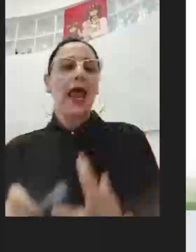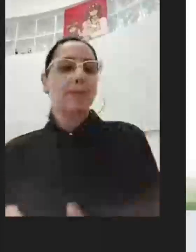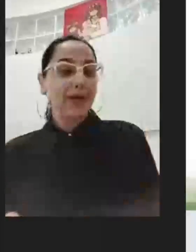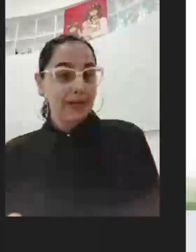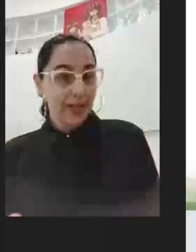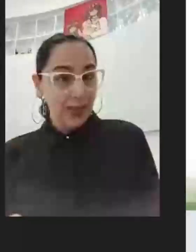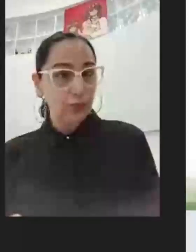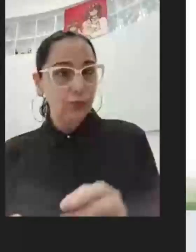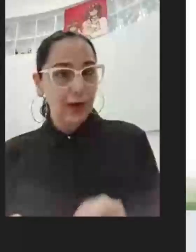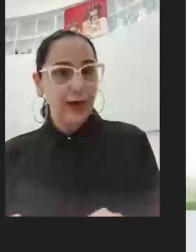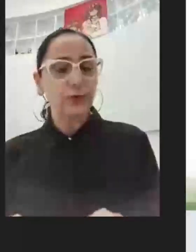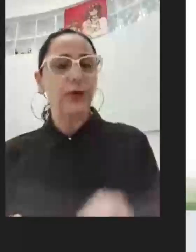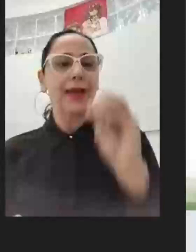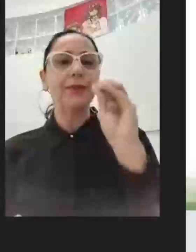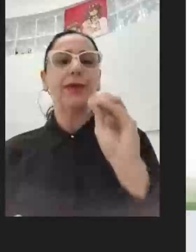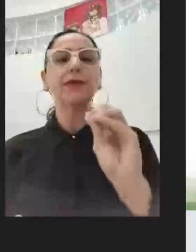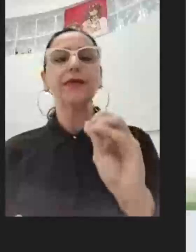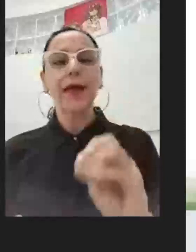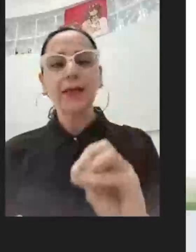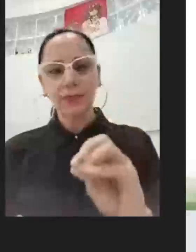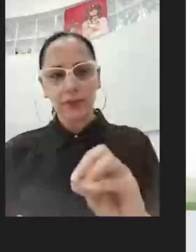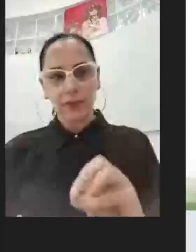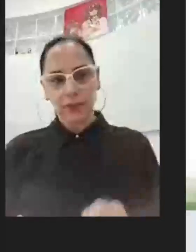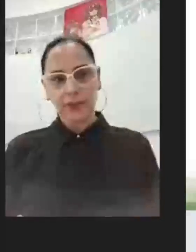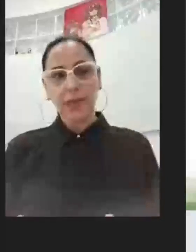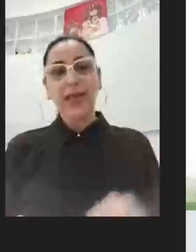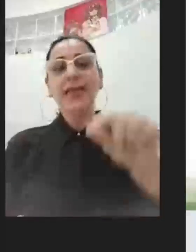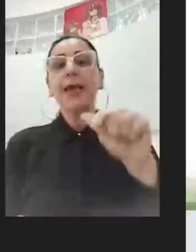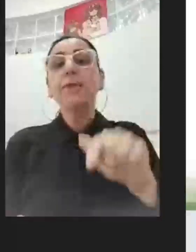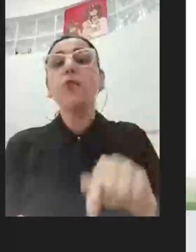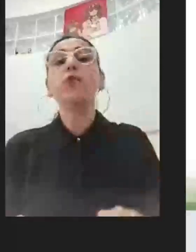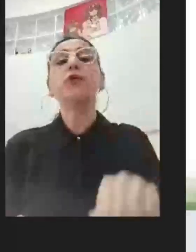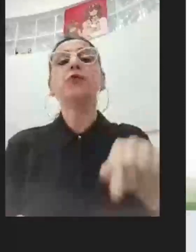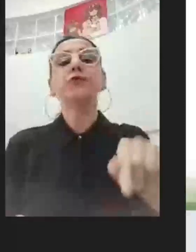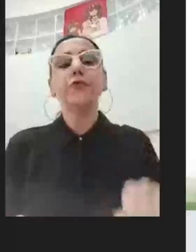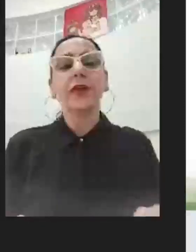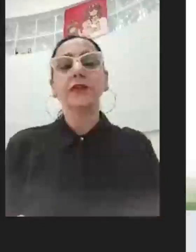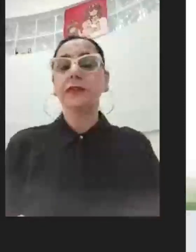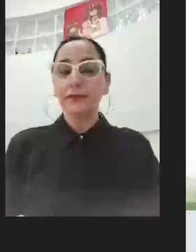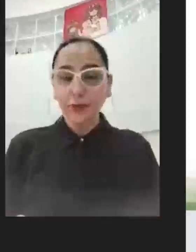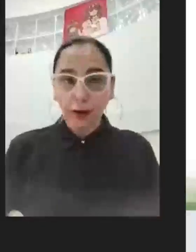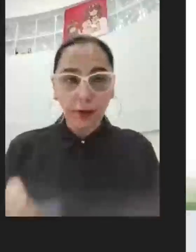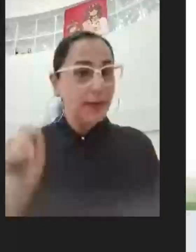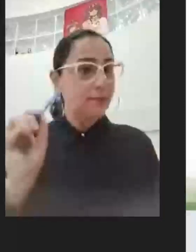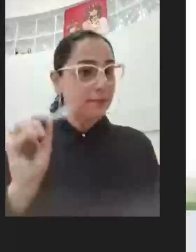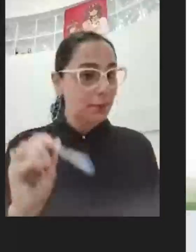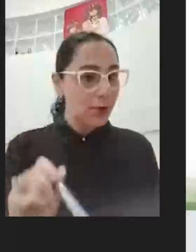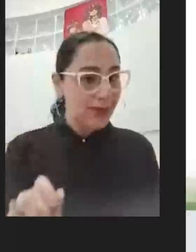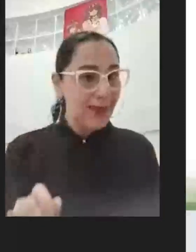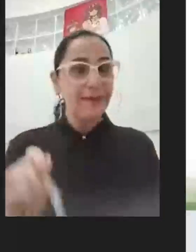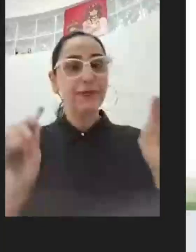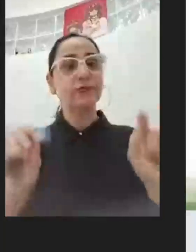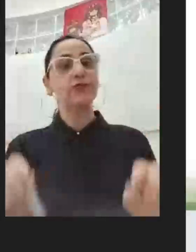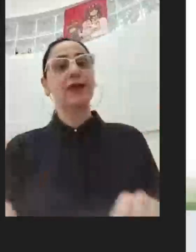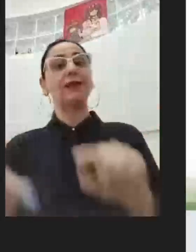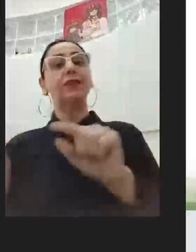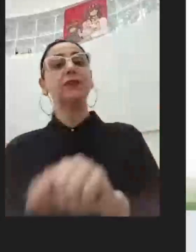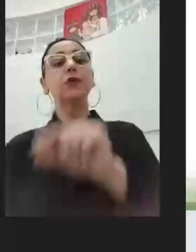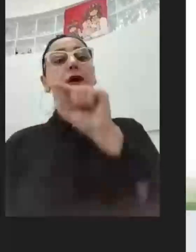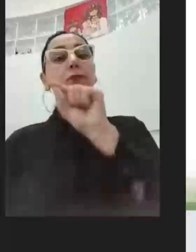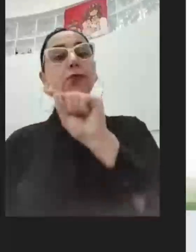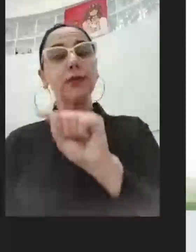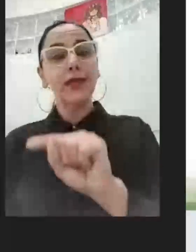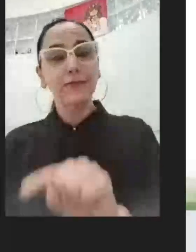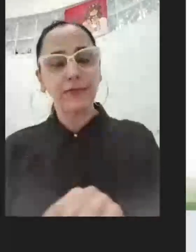de leite materno doado alimenta 10 bebês. E é muito diferente da fórmula. Por quê?